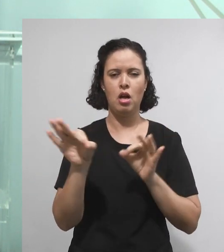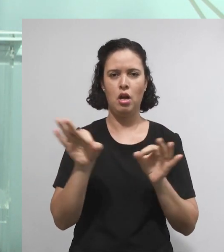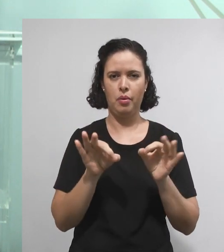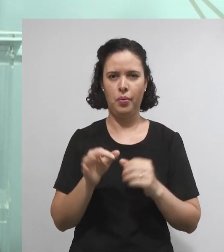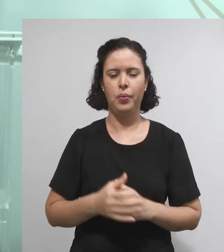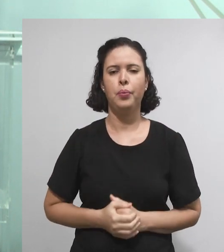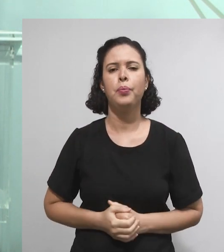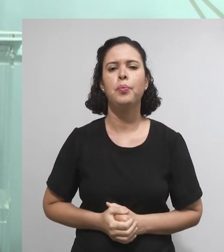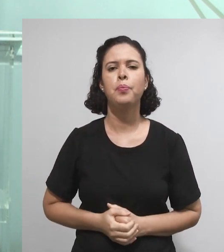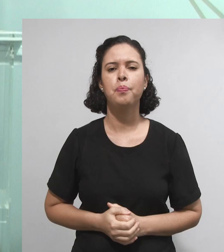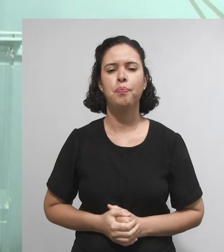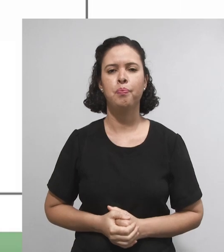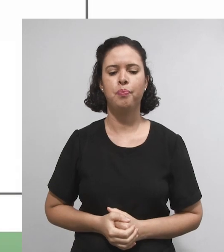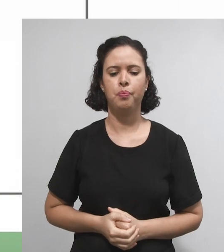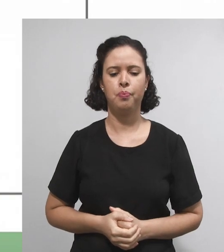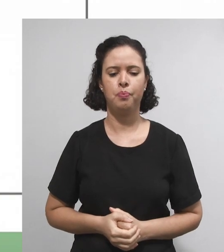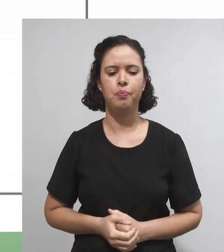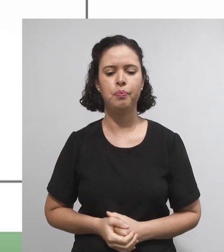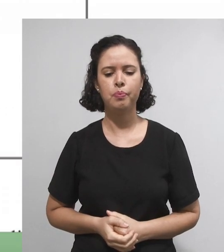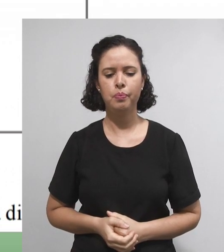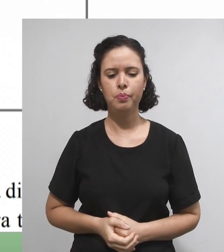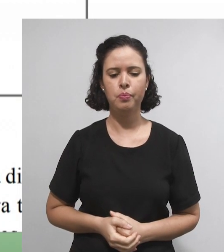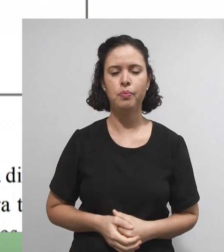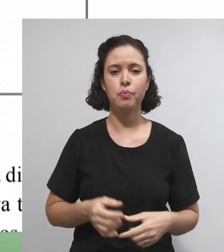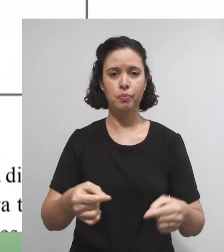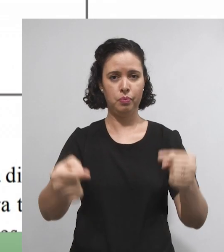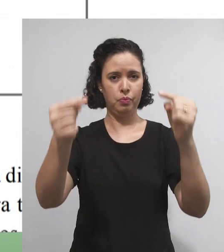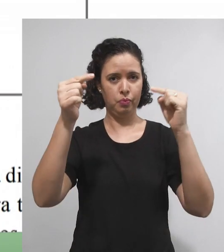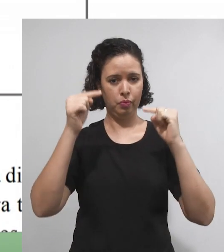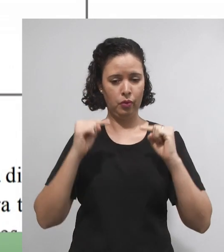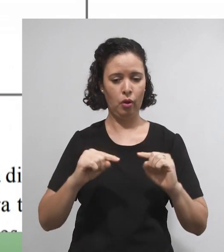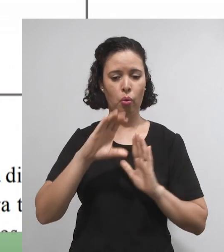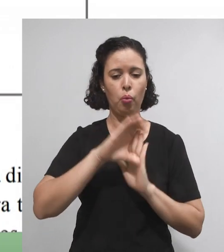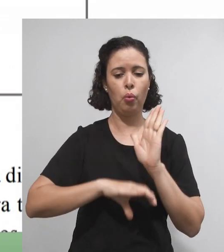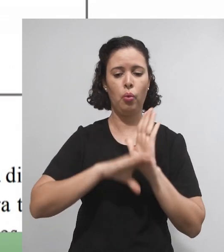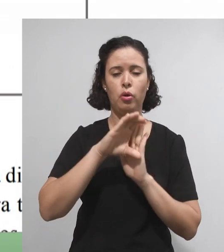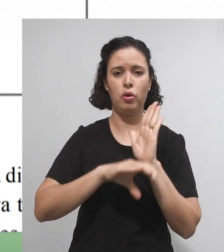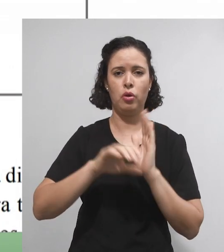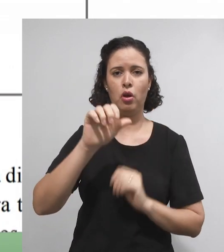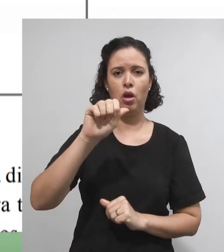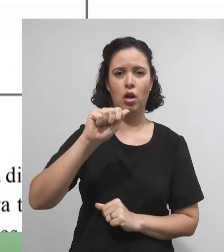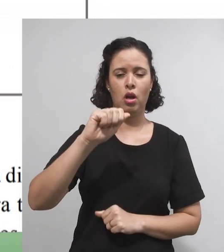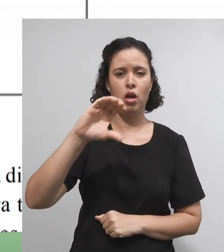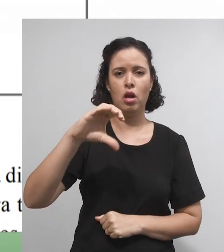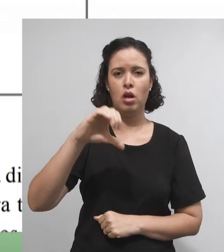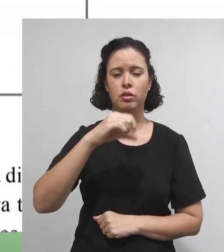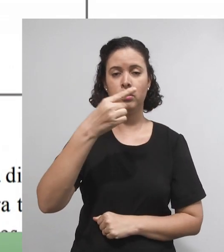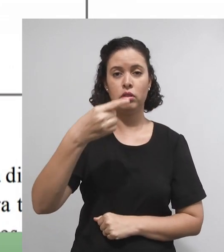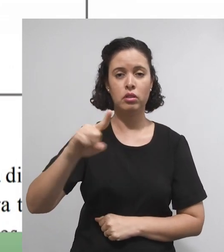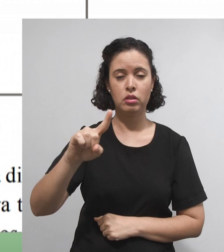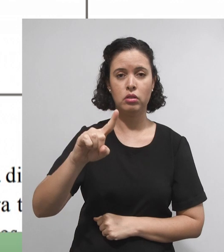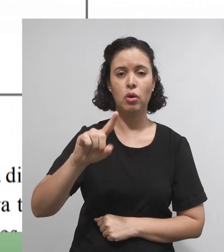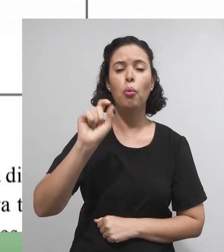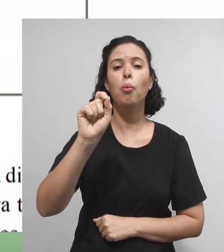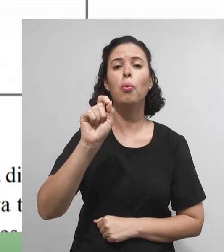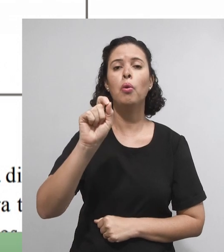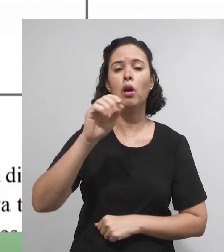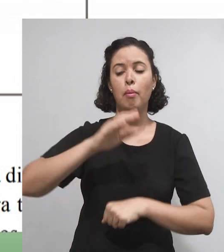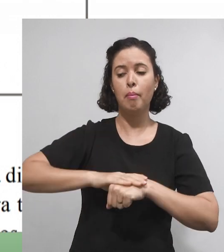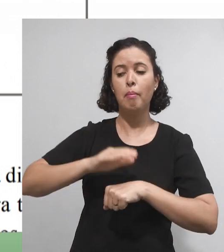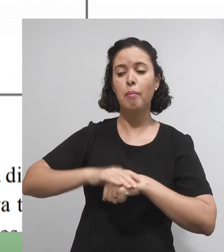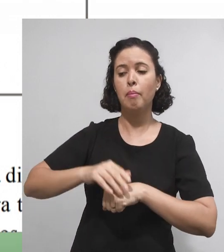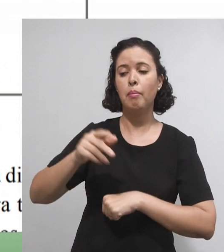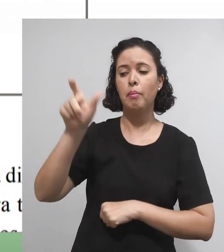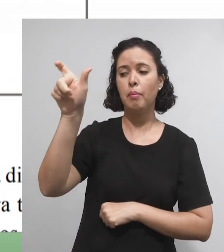é esse do contexto escolar. Você tem o currículo em ação, que é o currículo realizado pelos